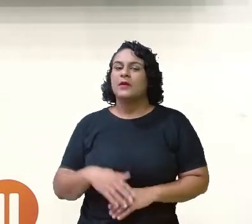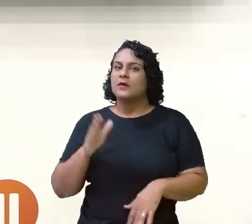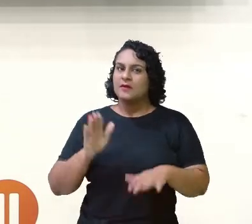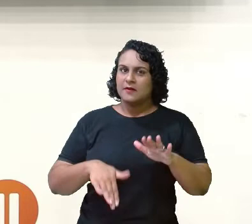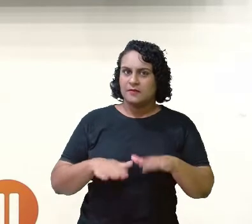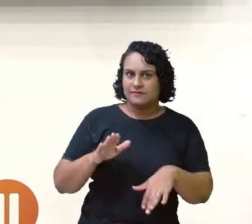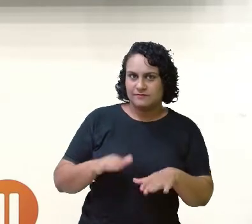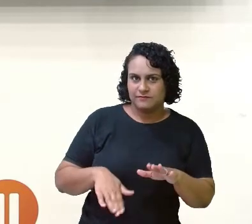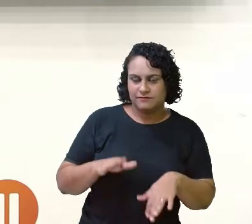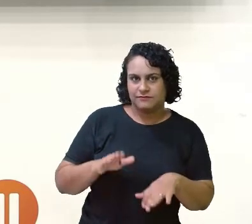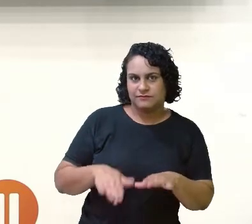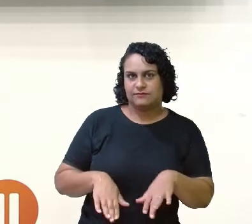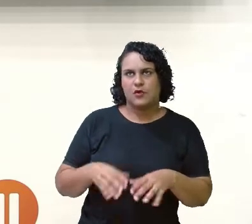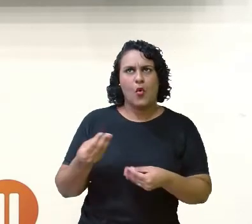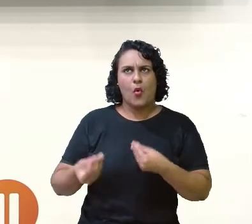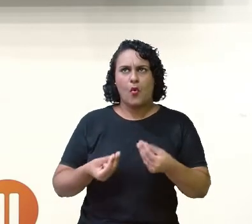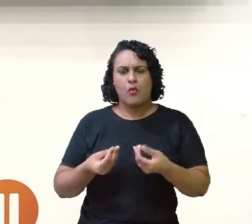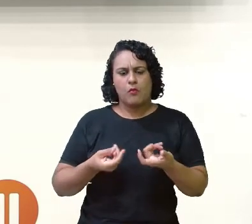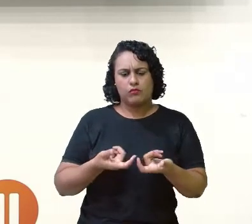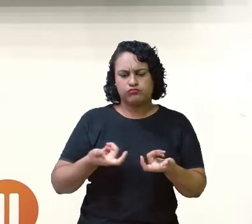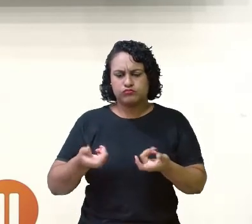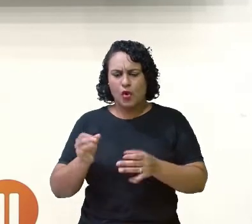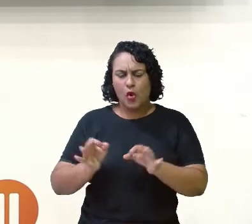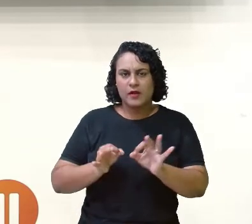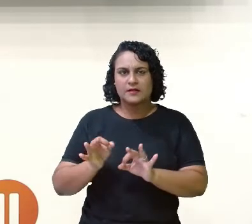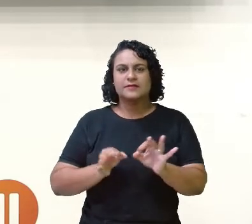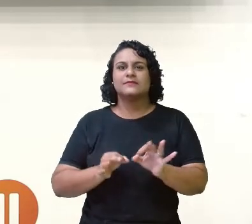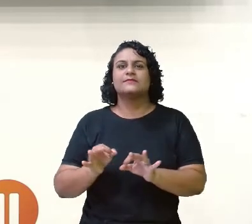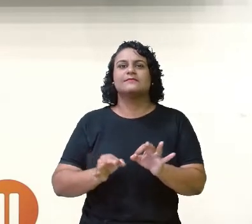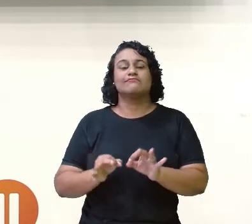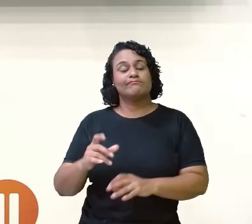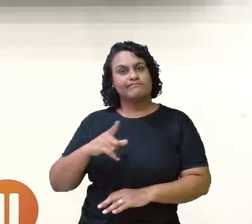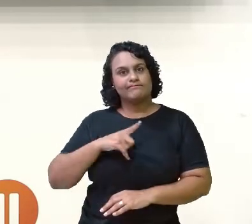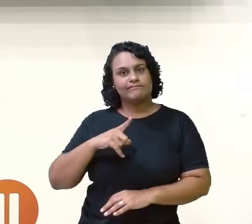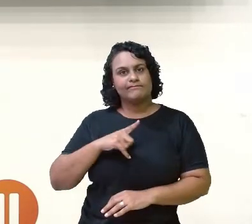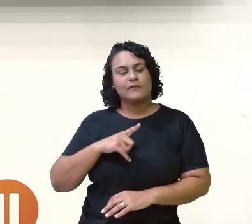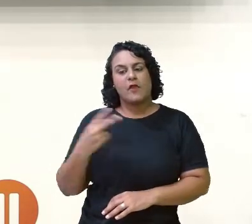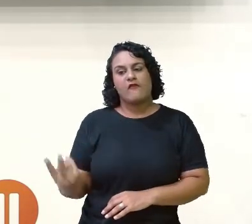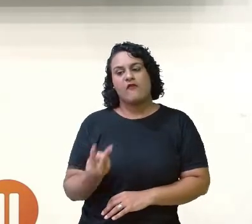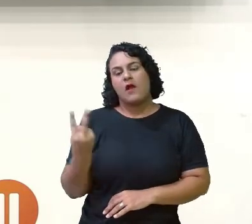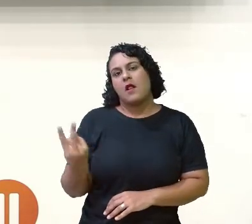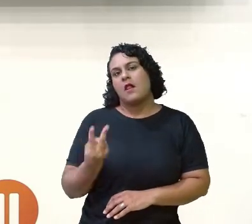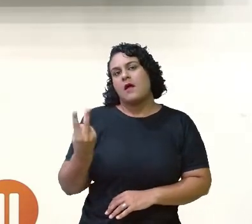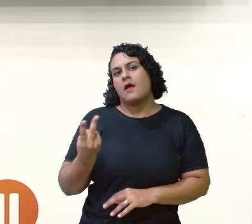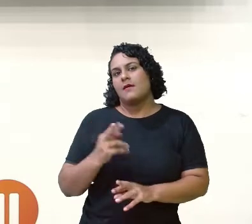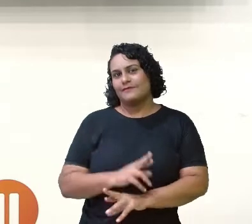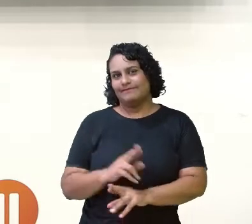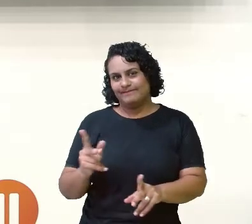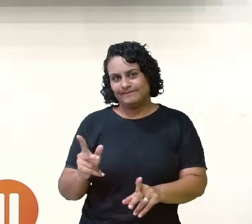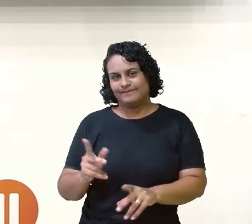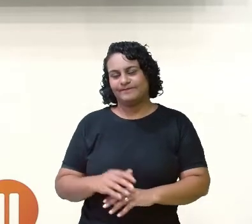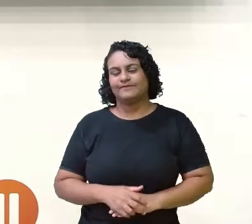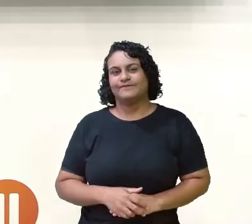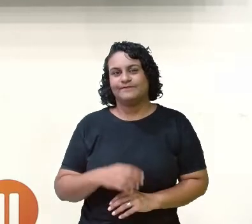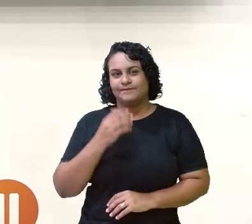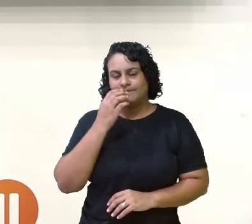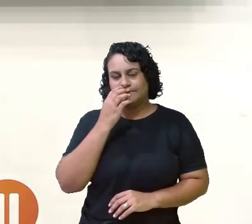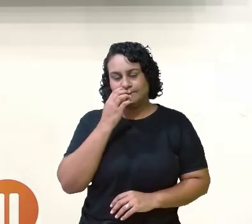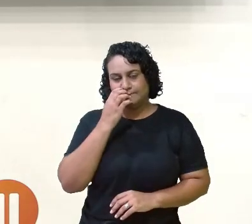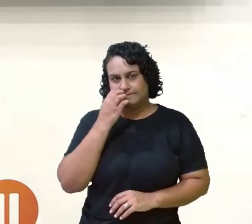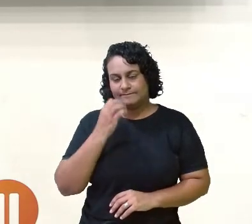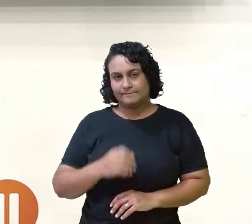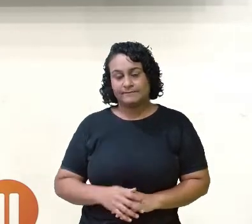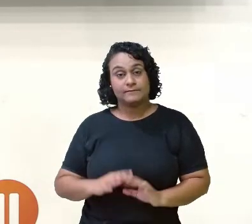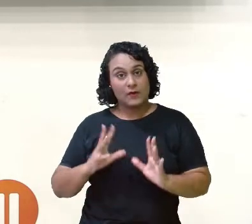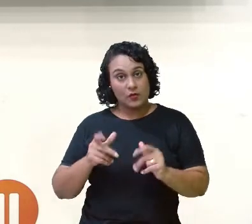dependendo do posicionamento desses algarismos, eu tenho valores diferentes, né?